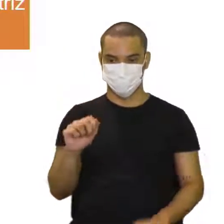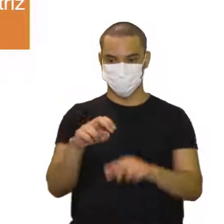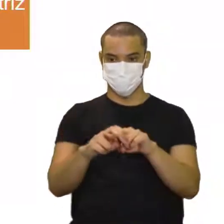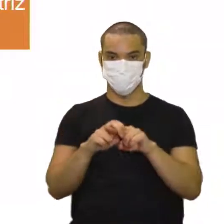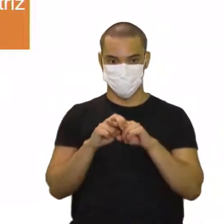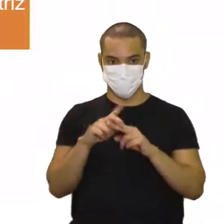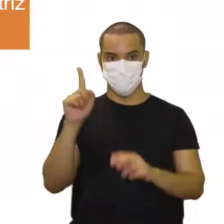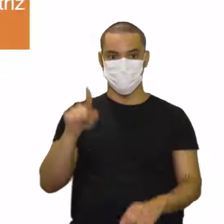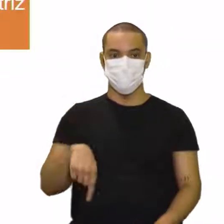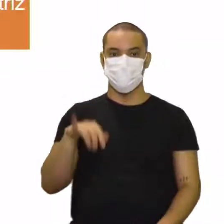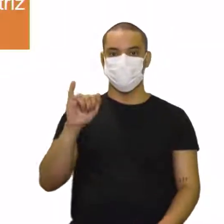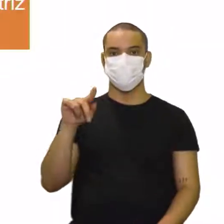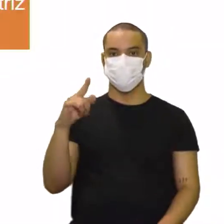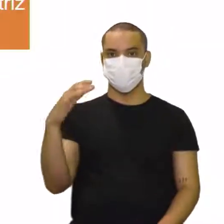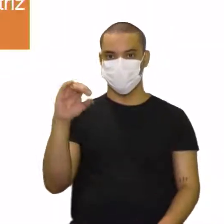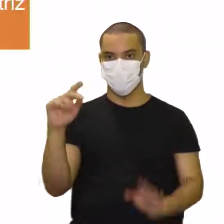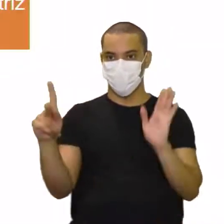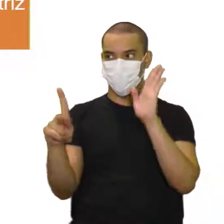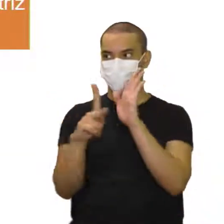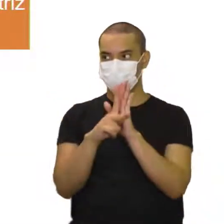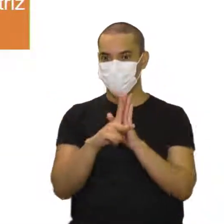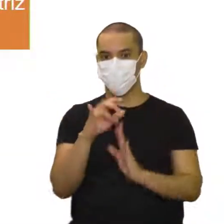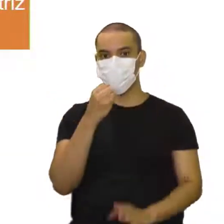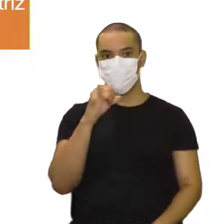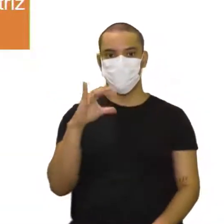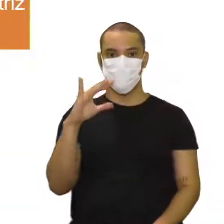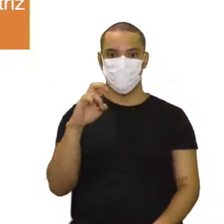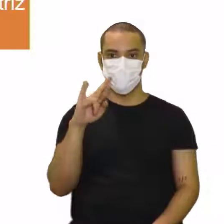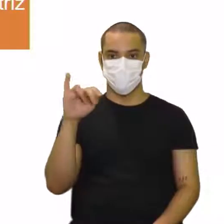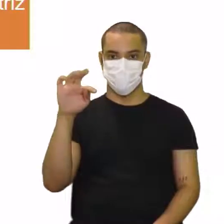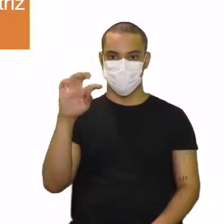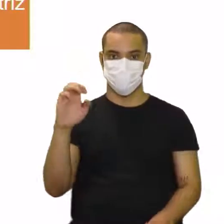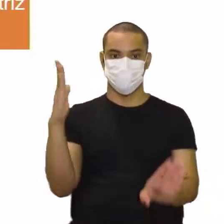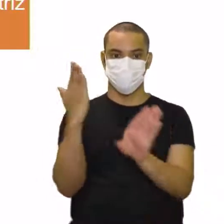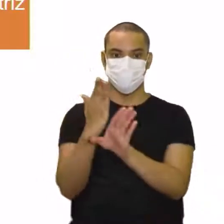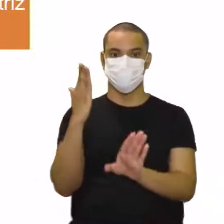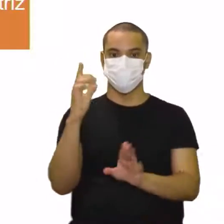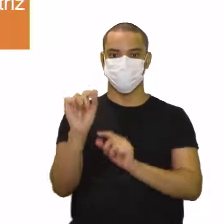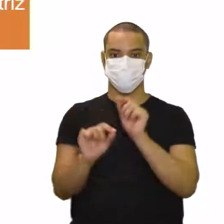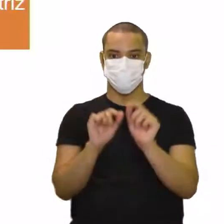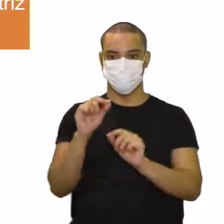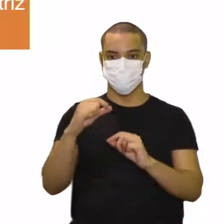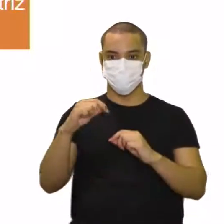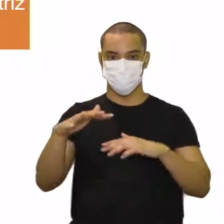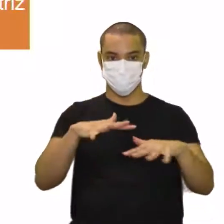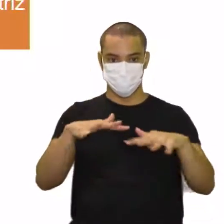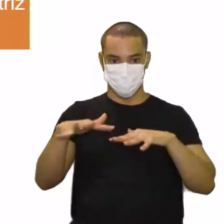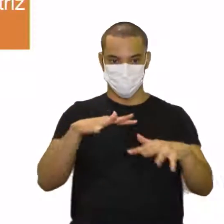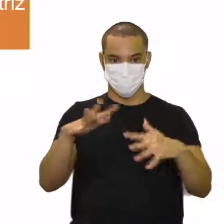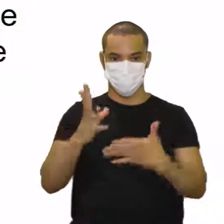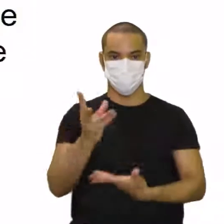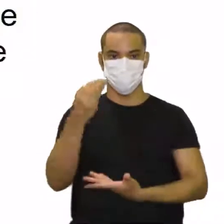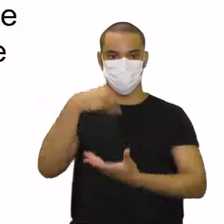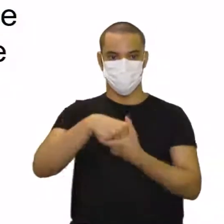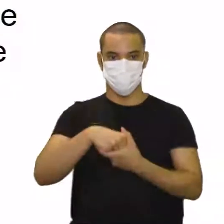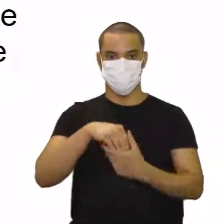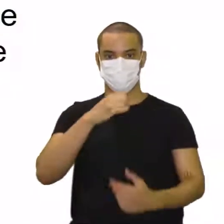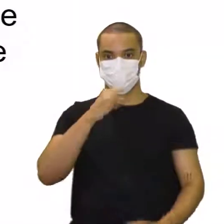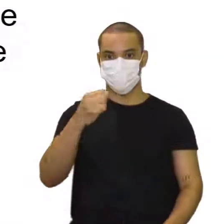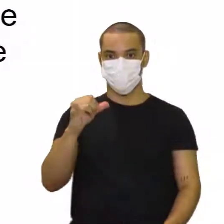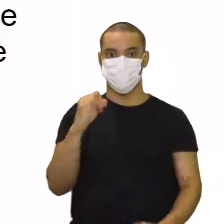é a indução de uma corrente através desse movimento em um campo